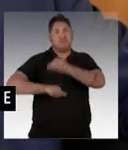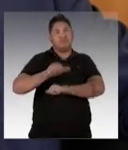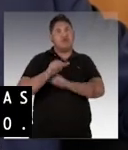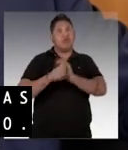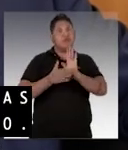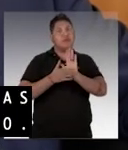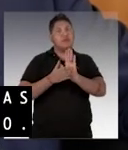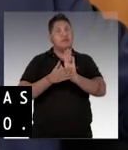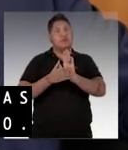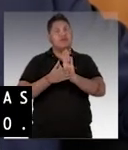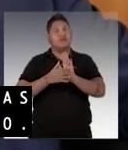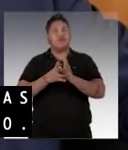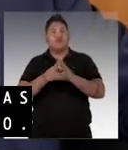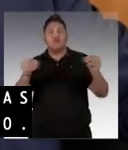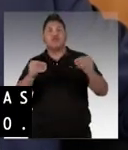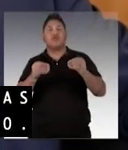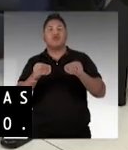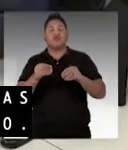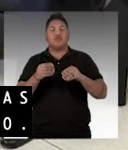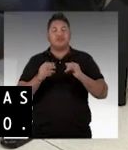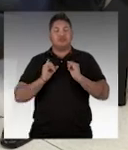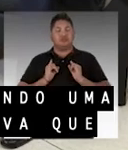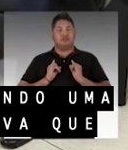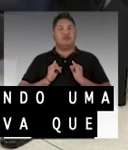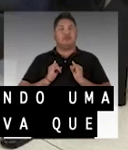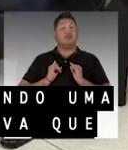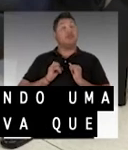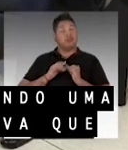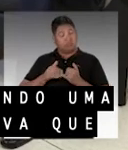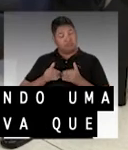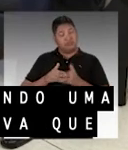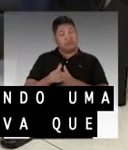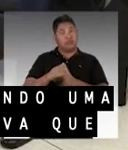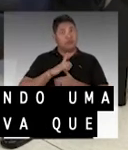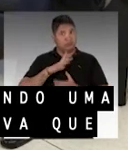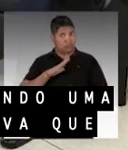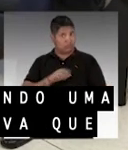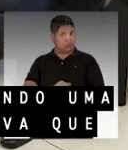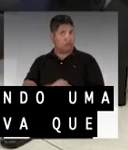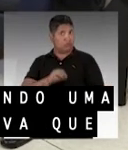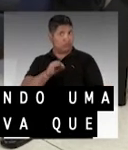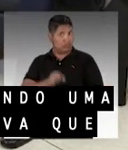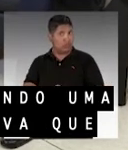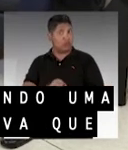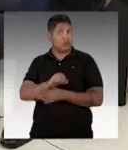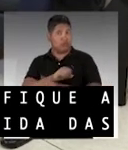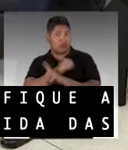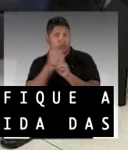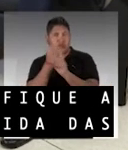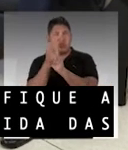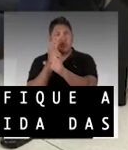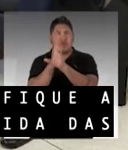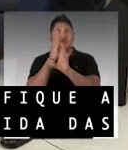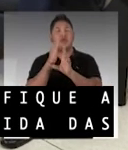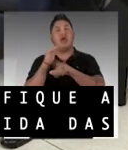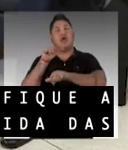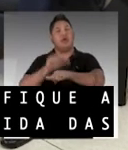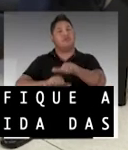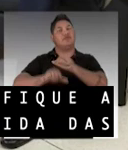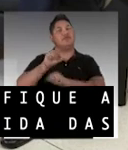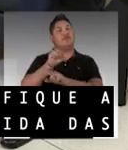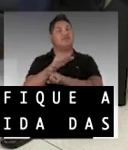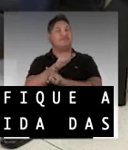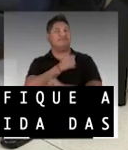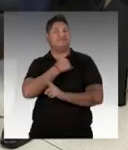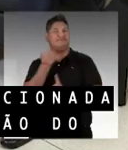molecularizar demandas e fugir da atomização. E a partir daí, tendo uma atuação mais efetiva, que a sociedade identifique a